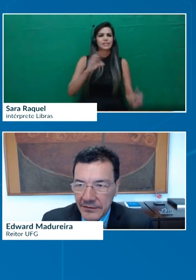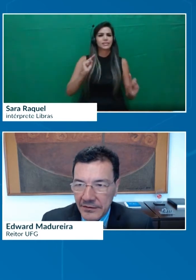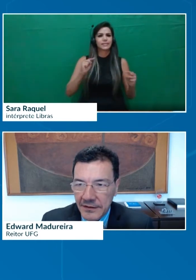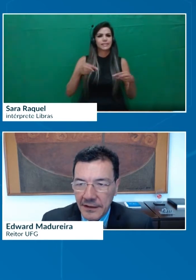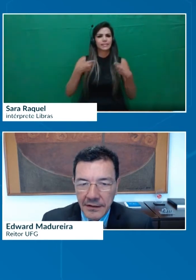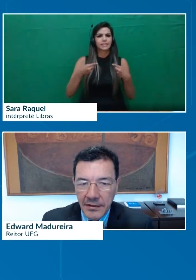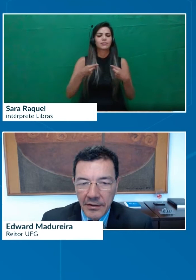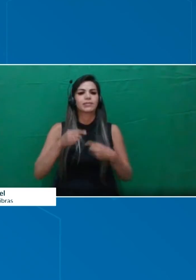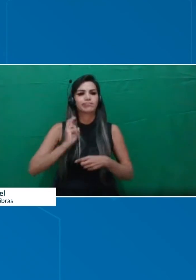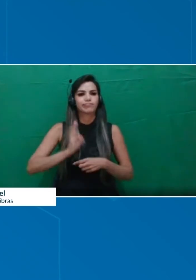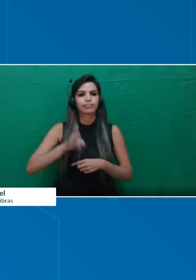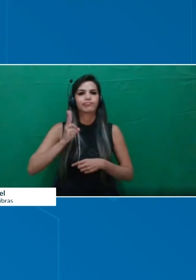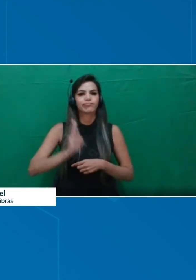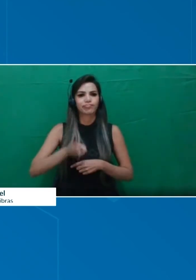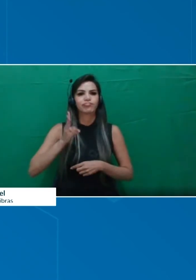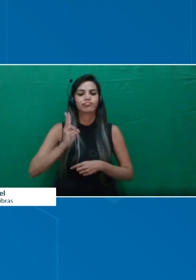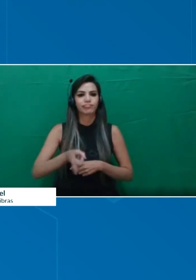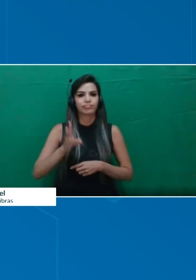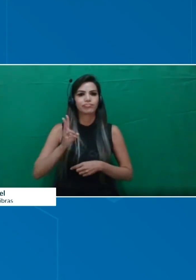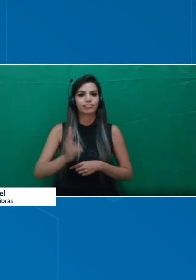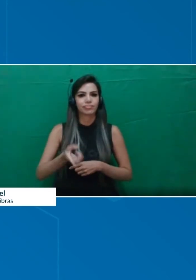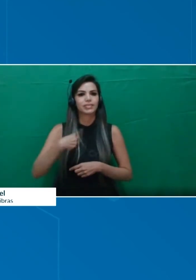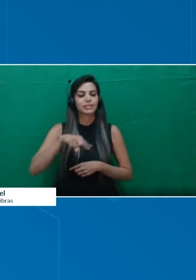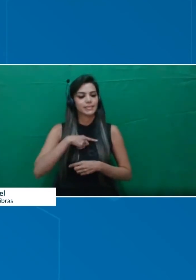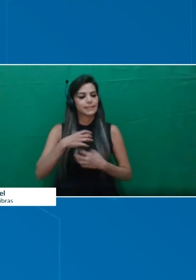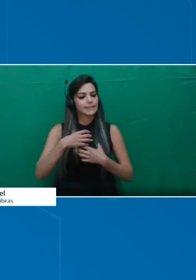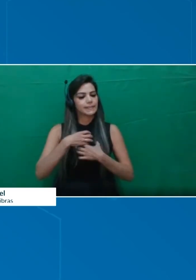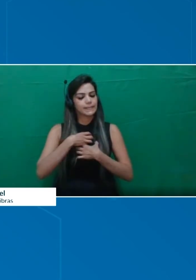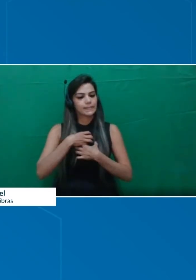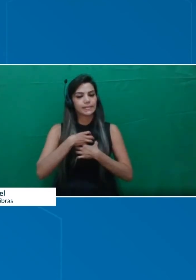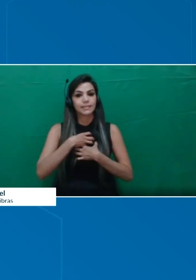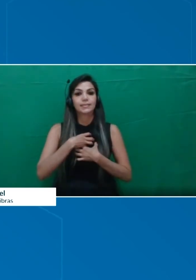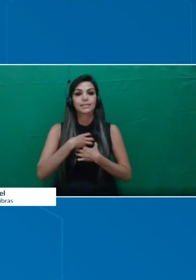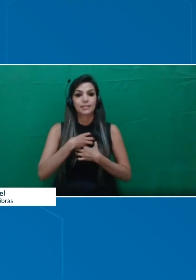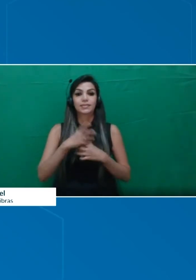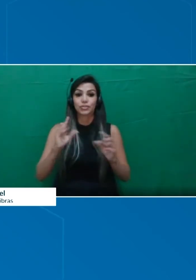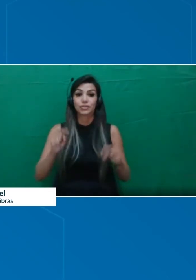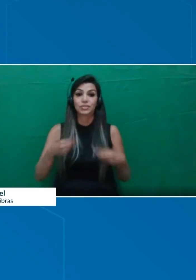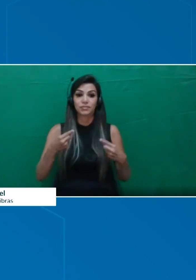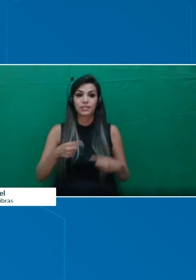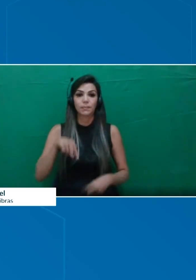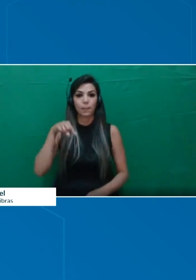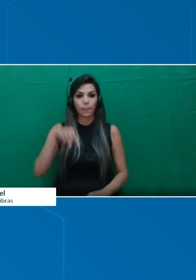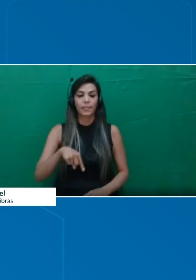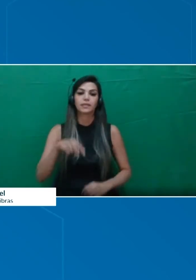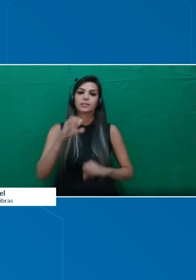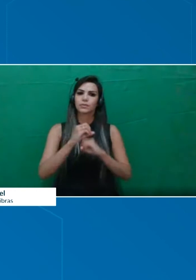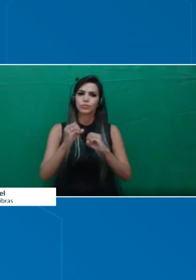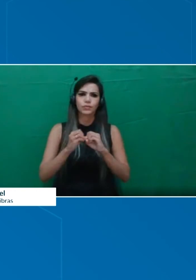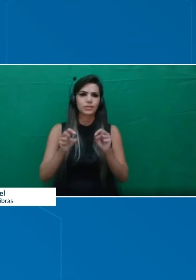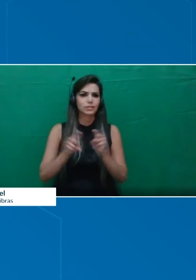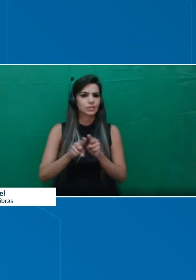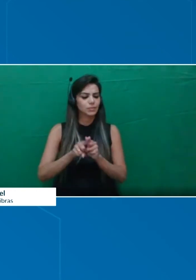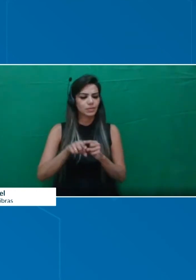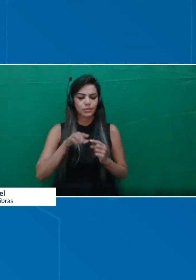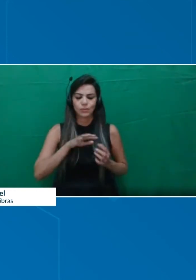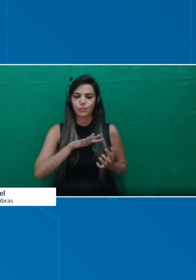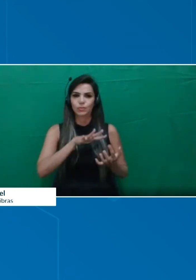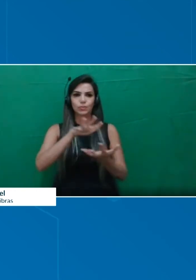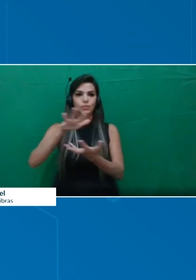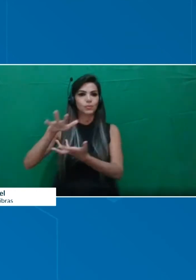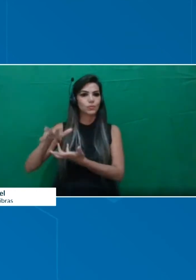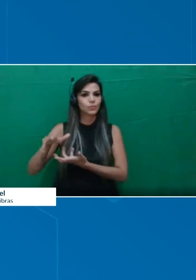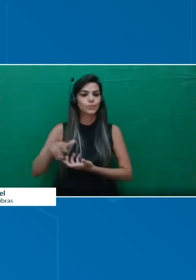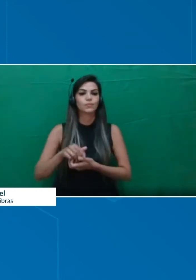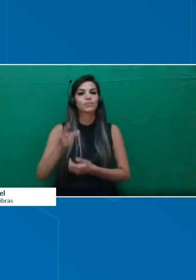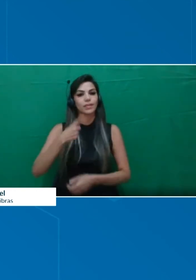cada instante, né? Nós fomos aqui na universidade, não só na universidade, no mundo inteiro, nós